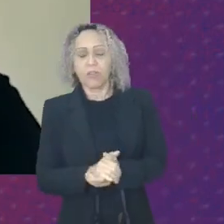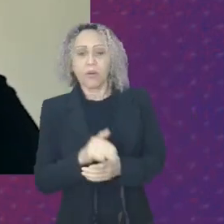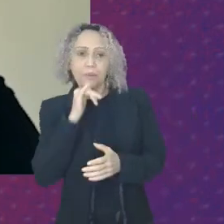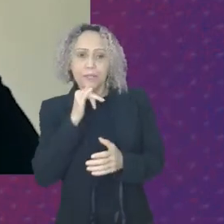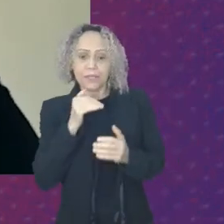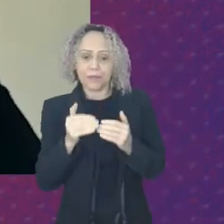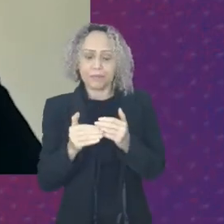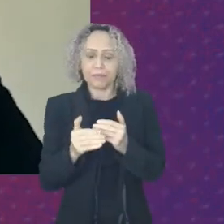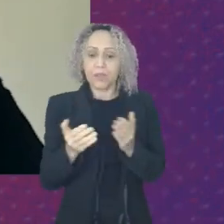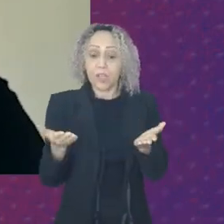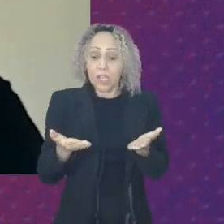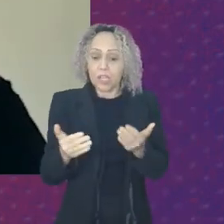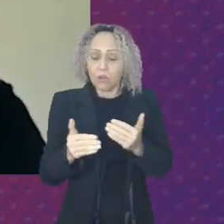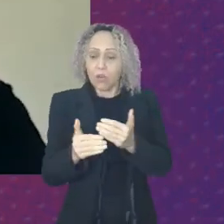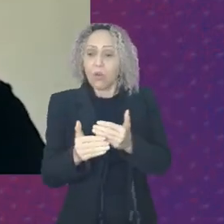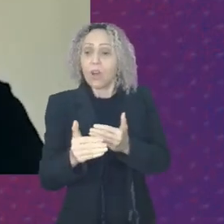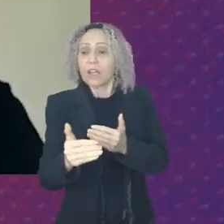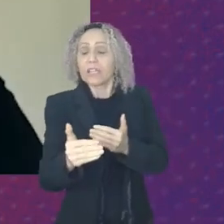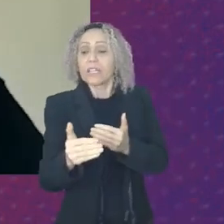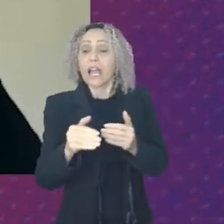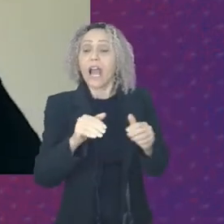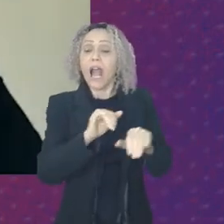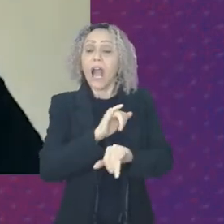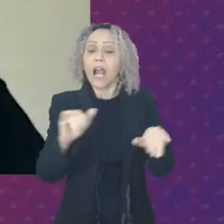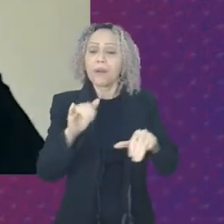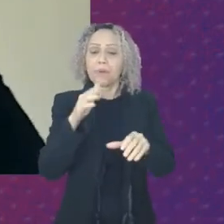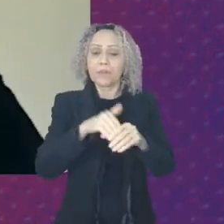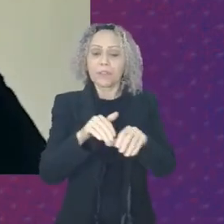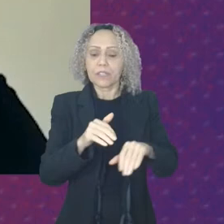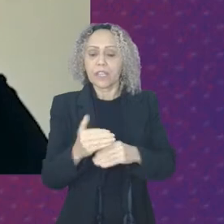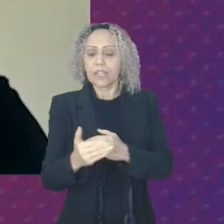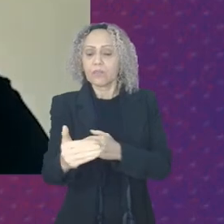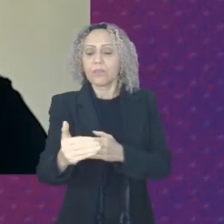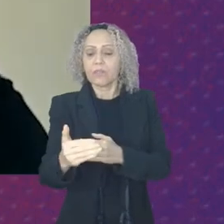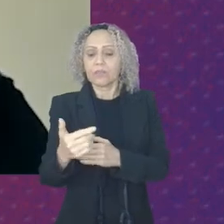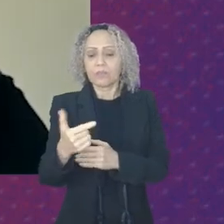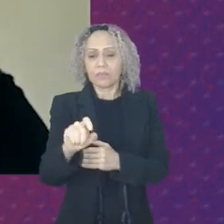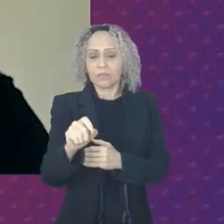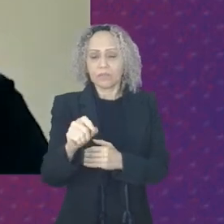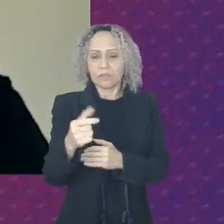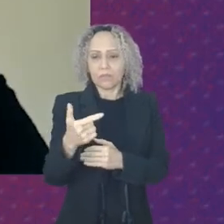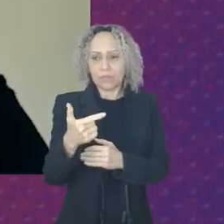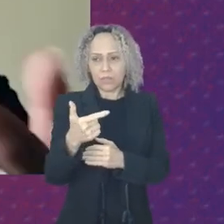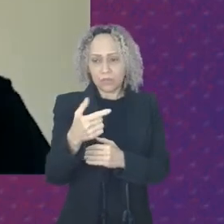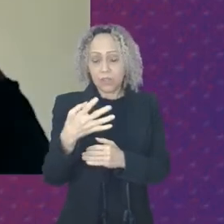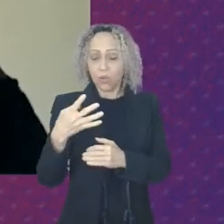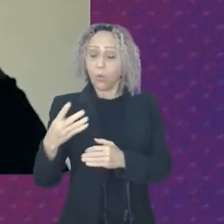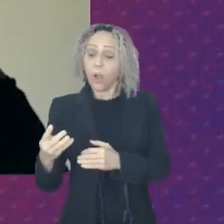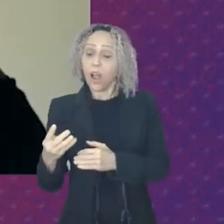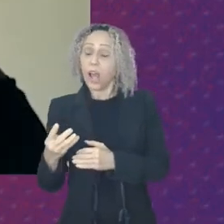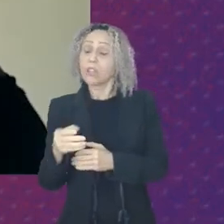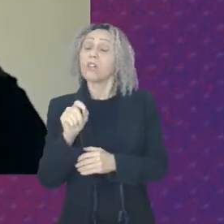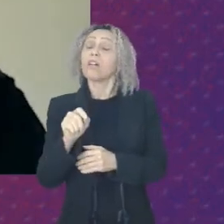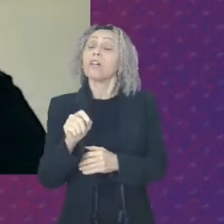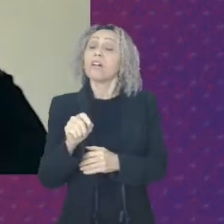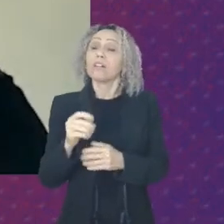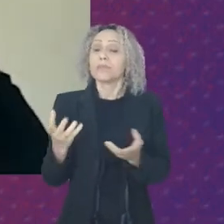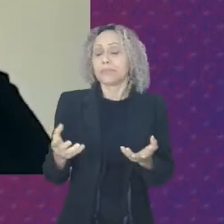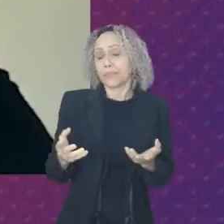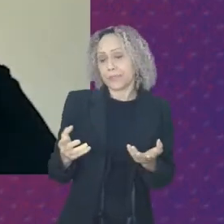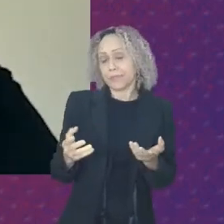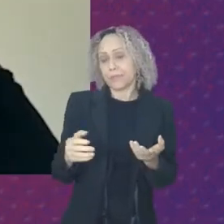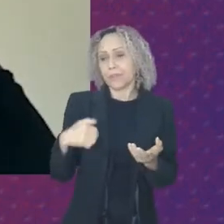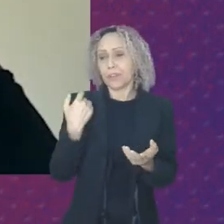ano, elas virão carregadas de diversos temas. Agora nós voltamos à presidência com o companheiro Lula, temos nossas ministras, temos